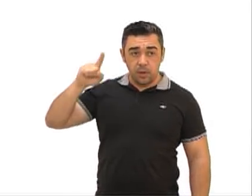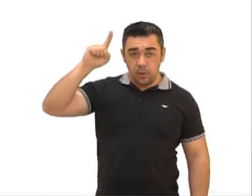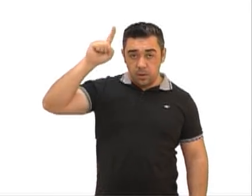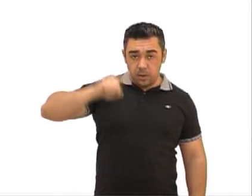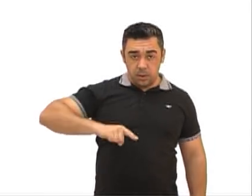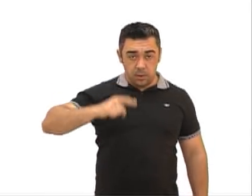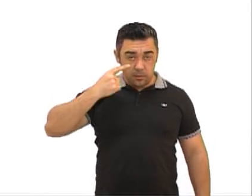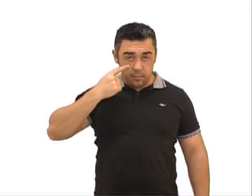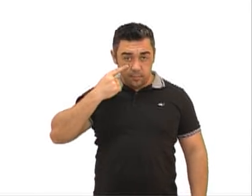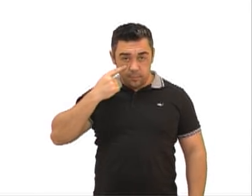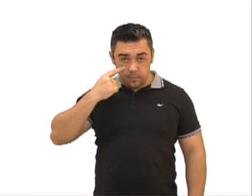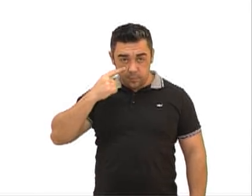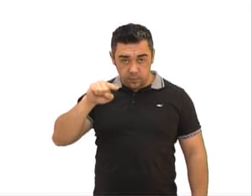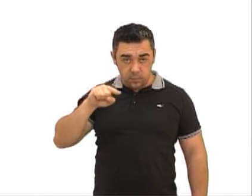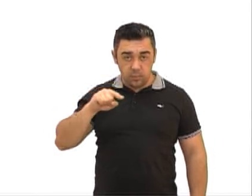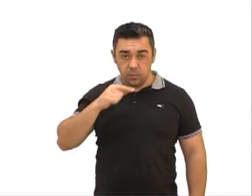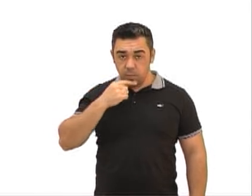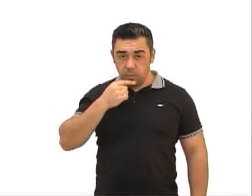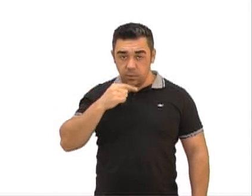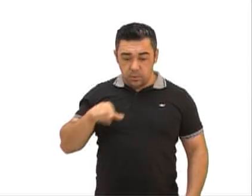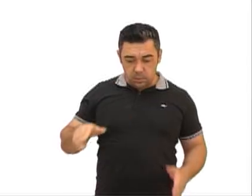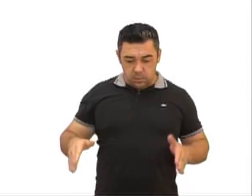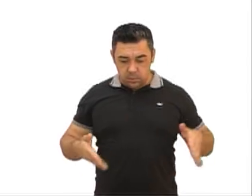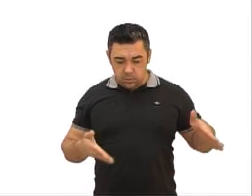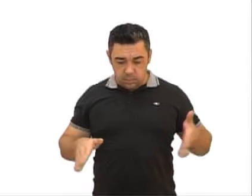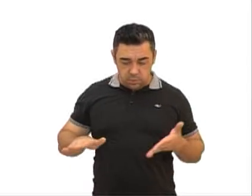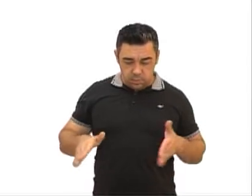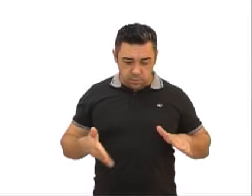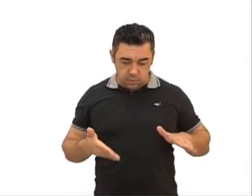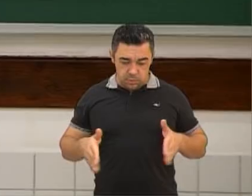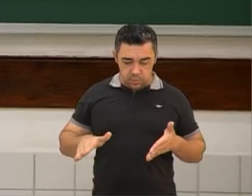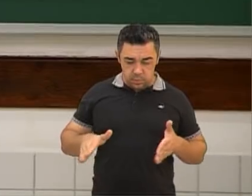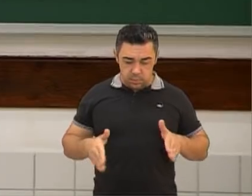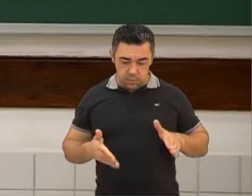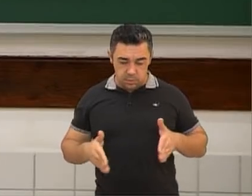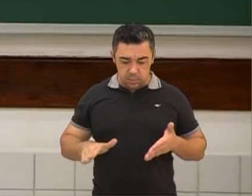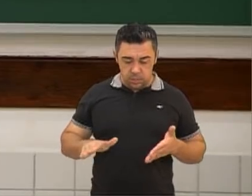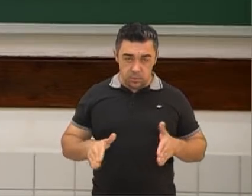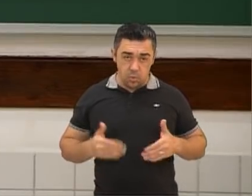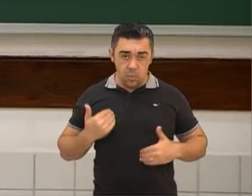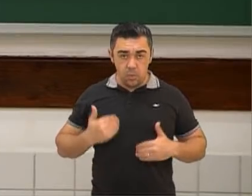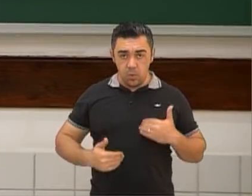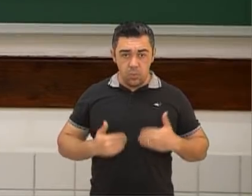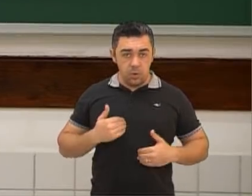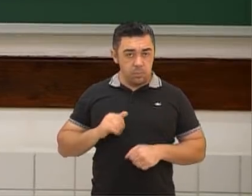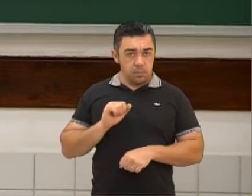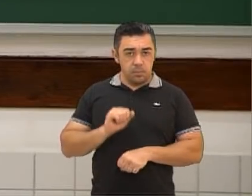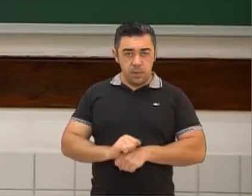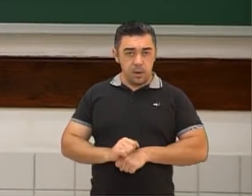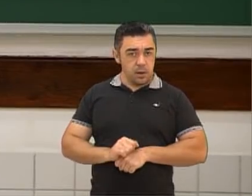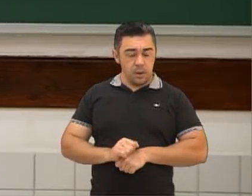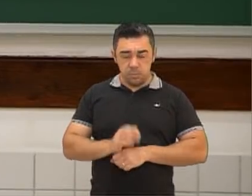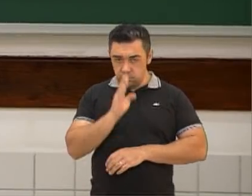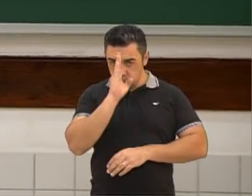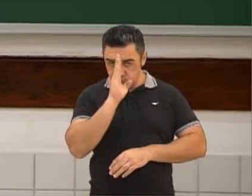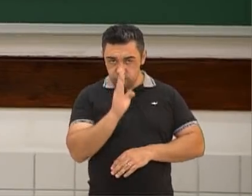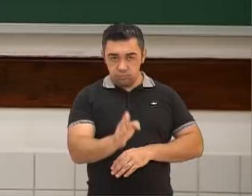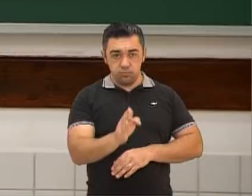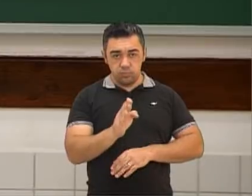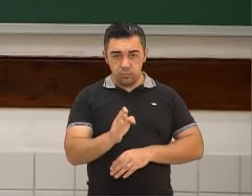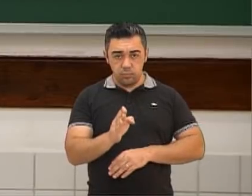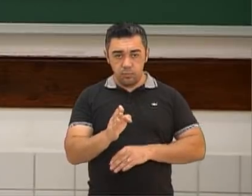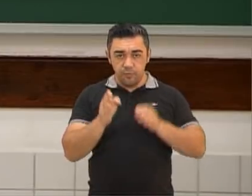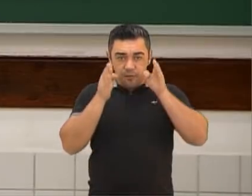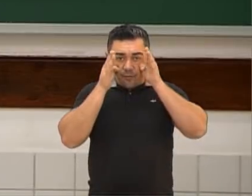um monociclo que ele tem ali embaixo, onde ele está se equilibrando. Então ele mantém a mesma linha,